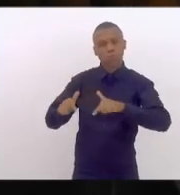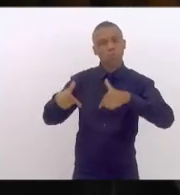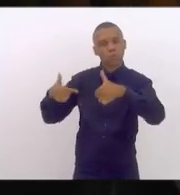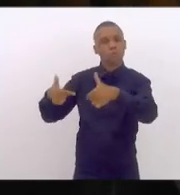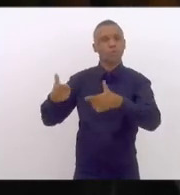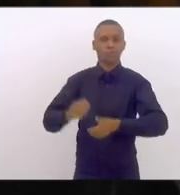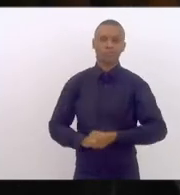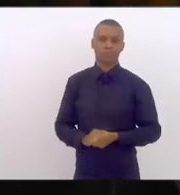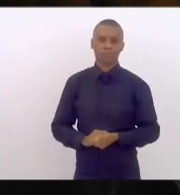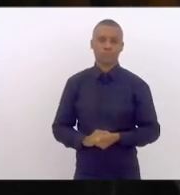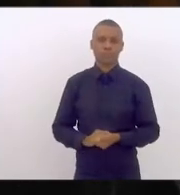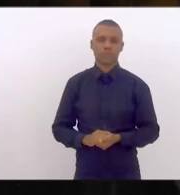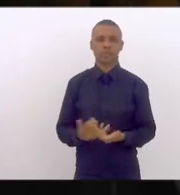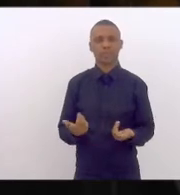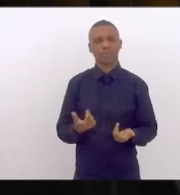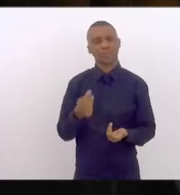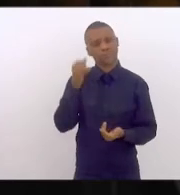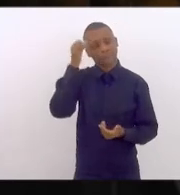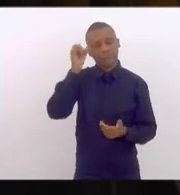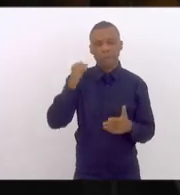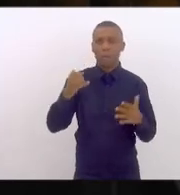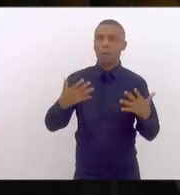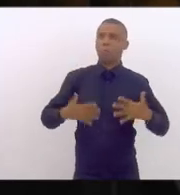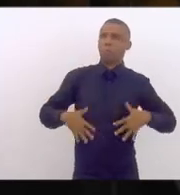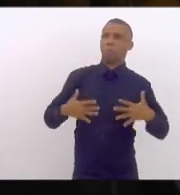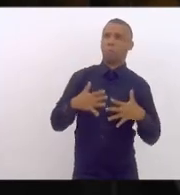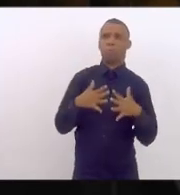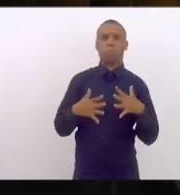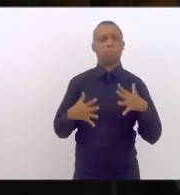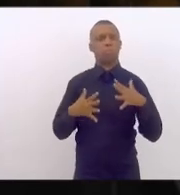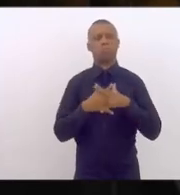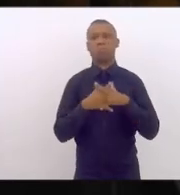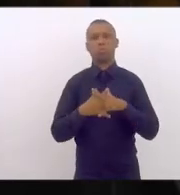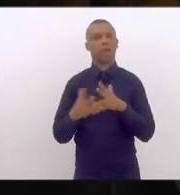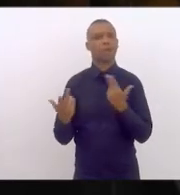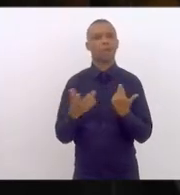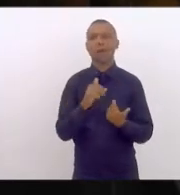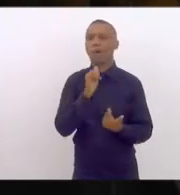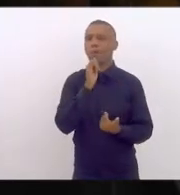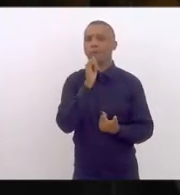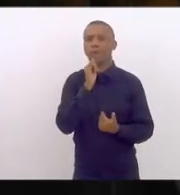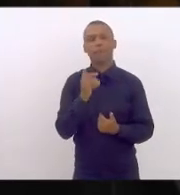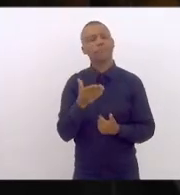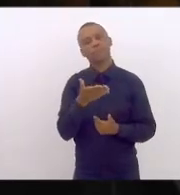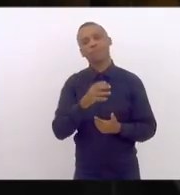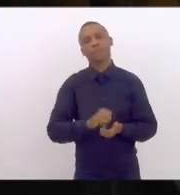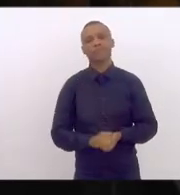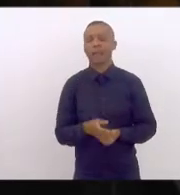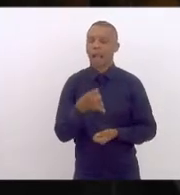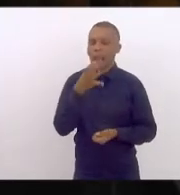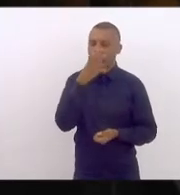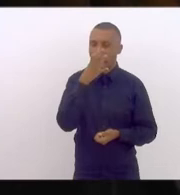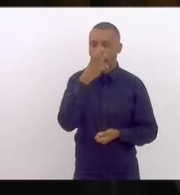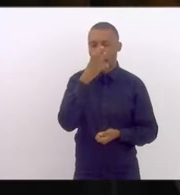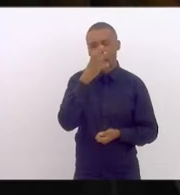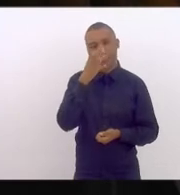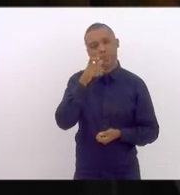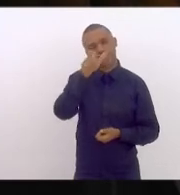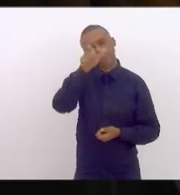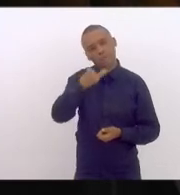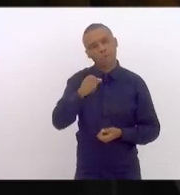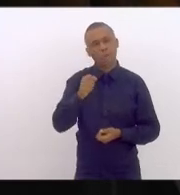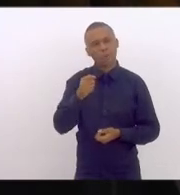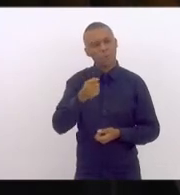não vamos nos desesperar não vamos é que nem por exemplo você assiste uma pessoa